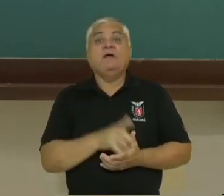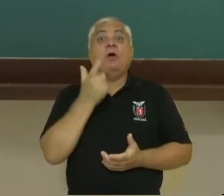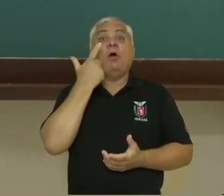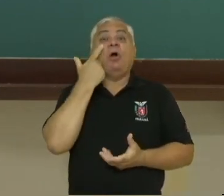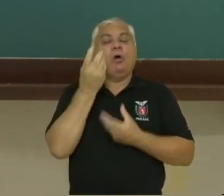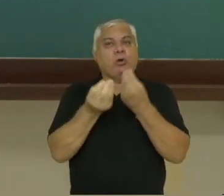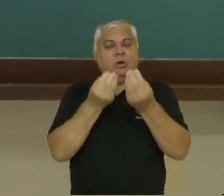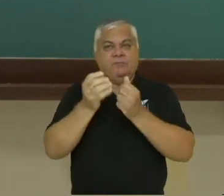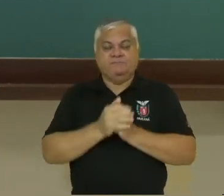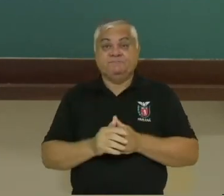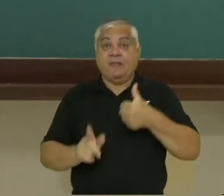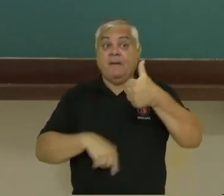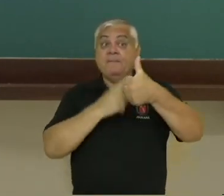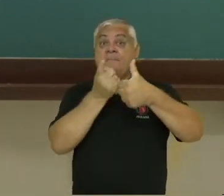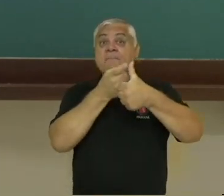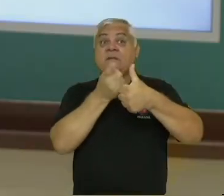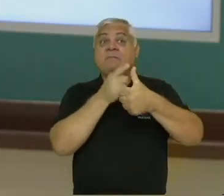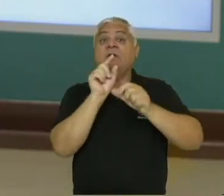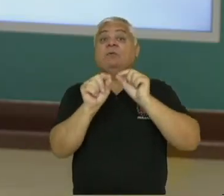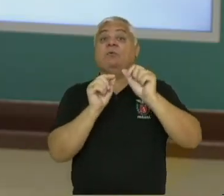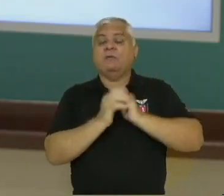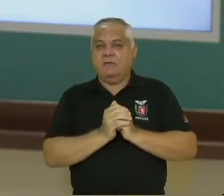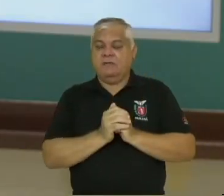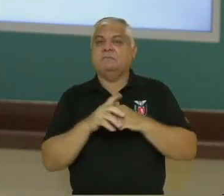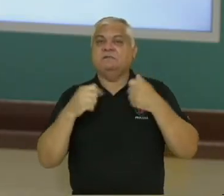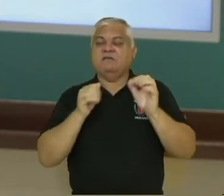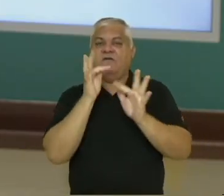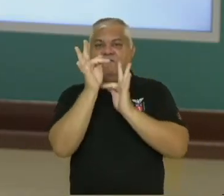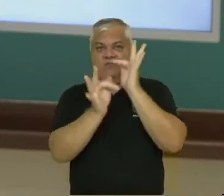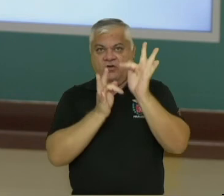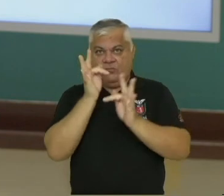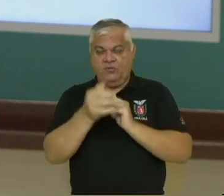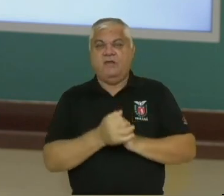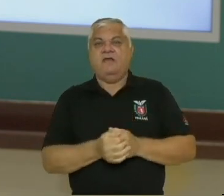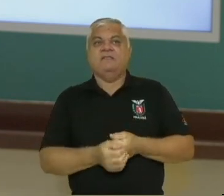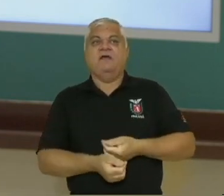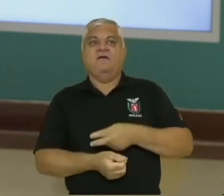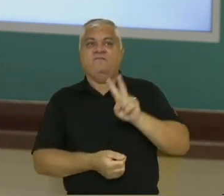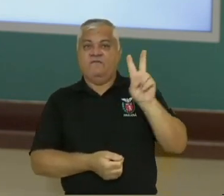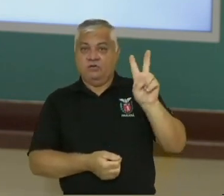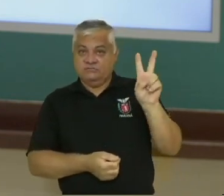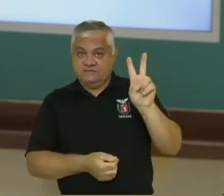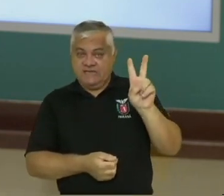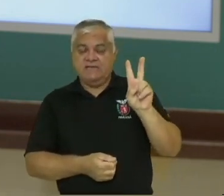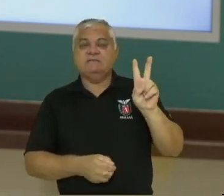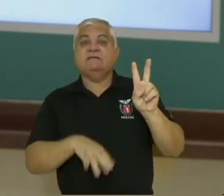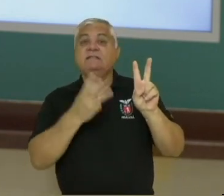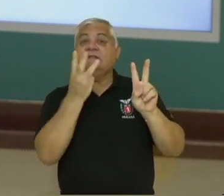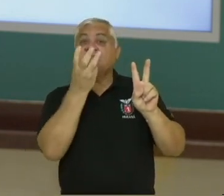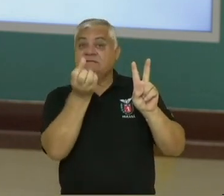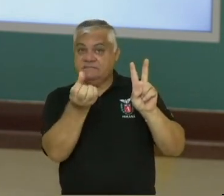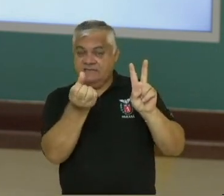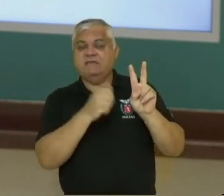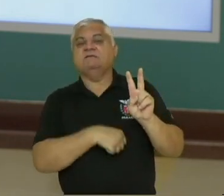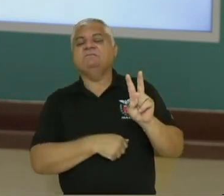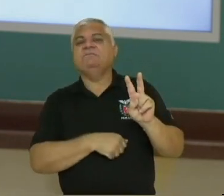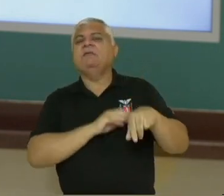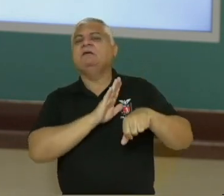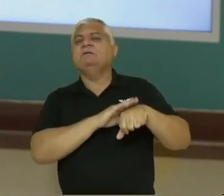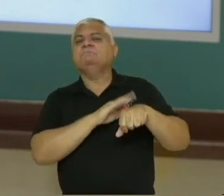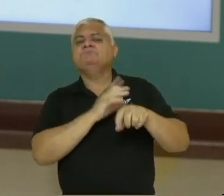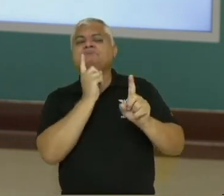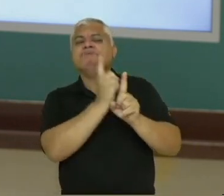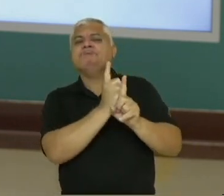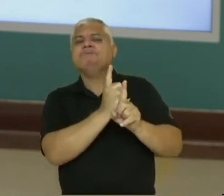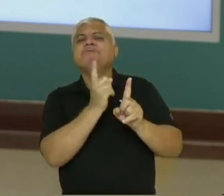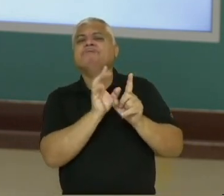Então, primeira coisa, eu vou dar aquele trato nas unidades. Aqui é importante. Então eu tenho velocidade média de 36, eu quero descobrir o